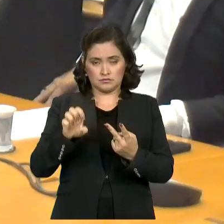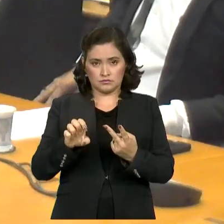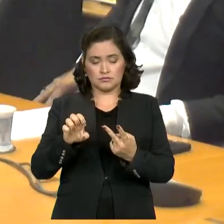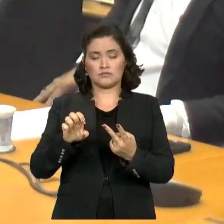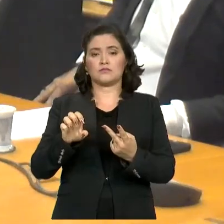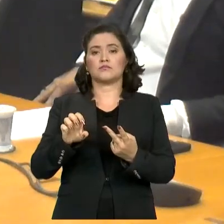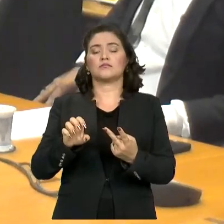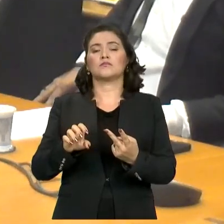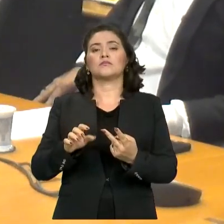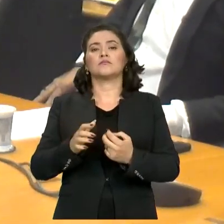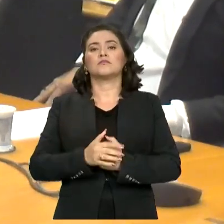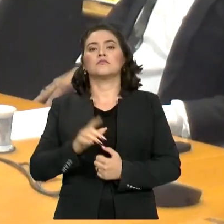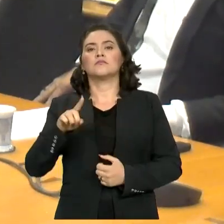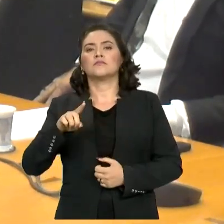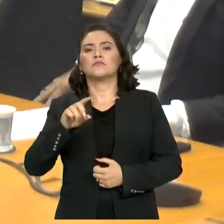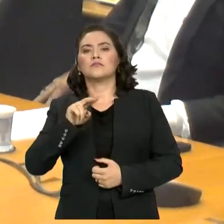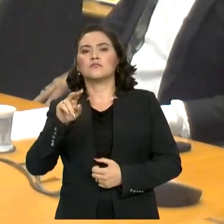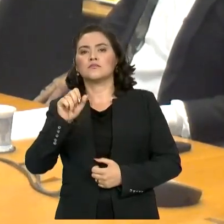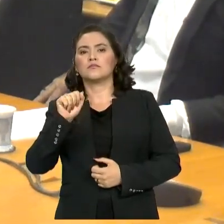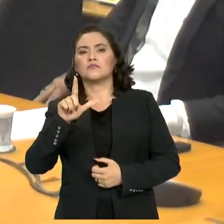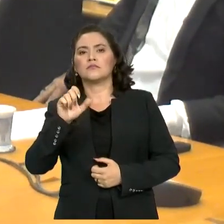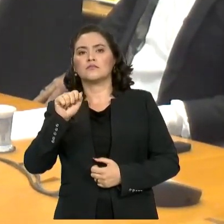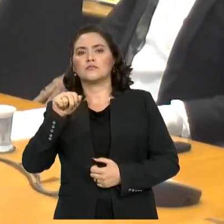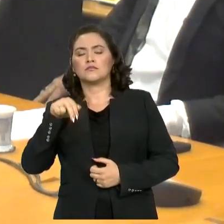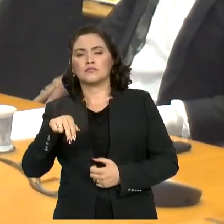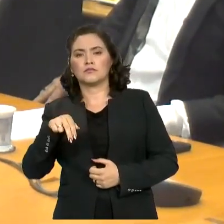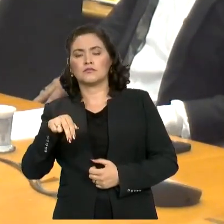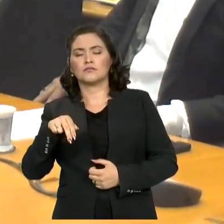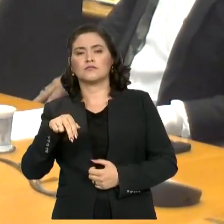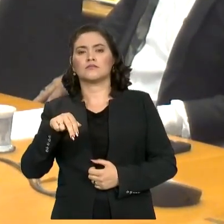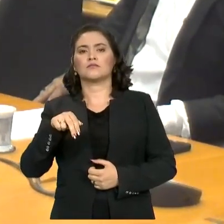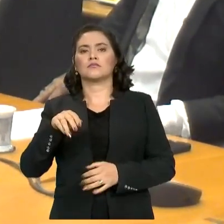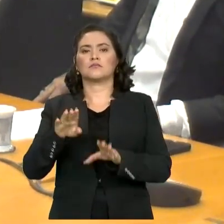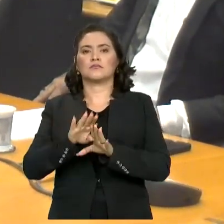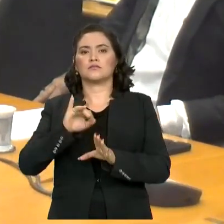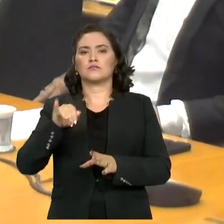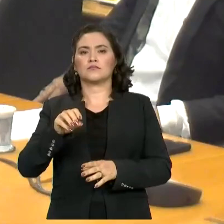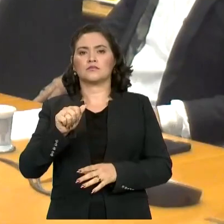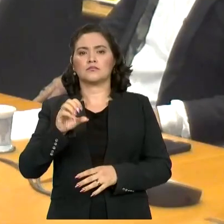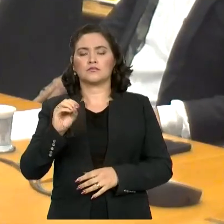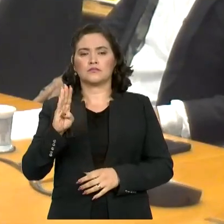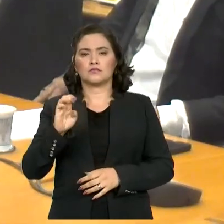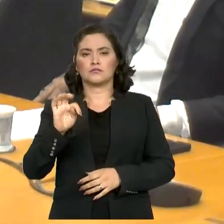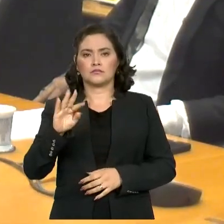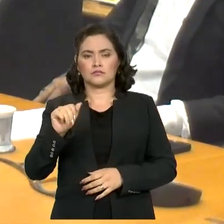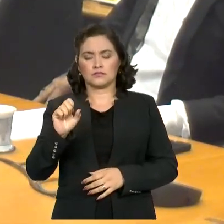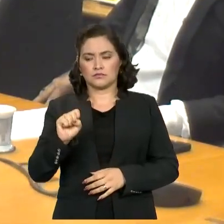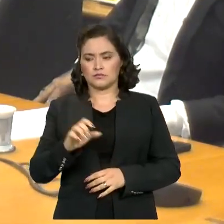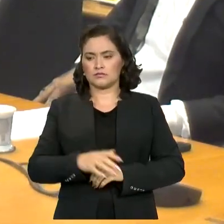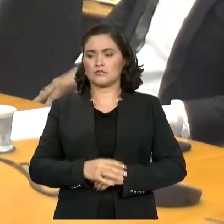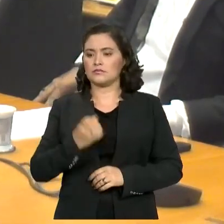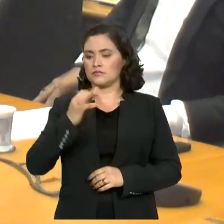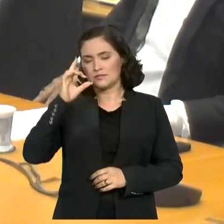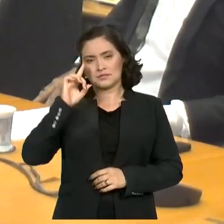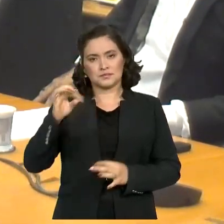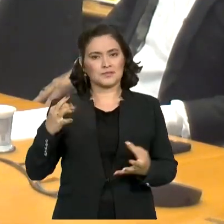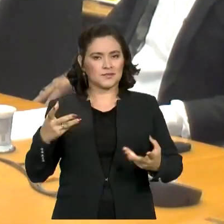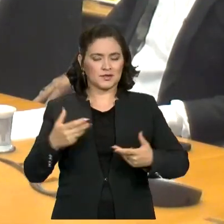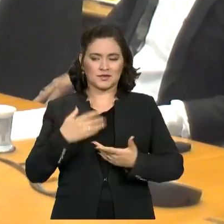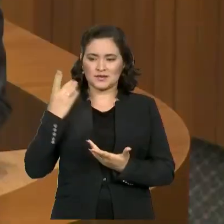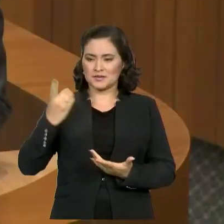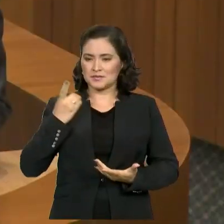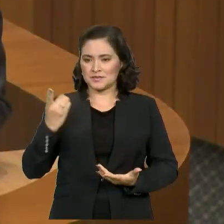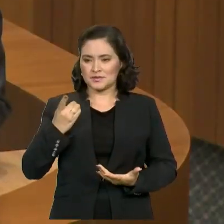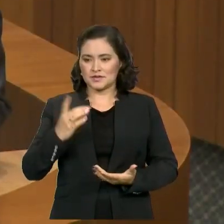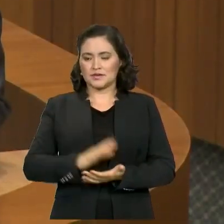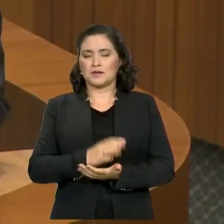Bom dia a todos os deputados. Cumprimento a mesa em nome da nossa presidente. E uma presença ilustre do ex-deputado